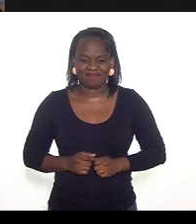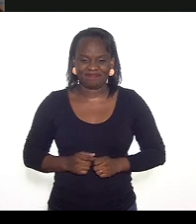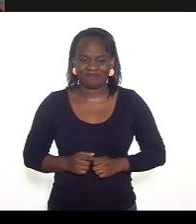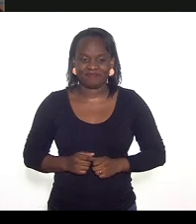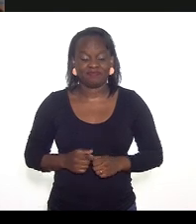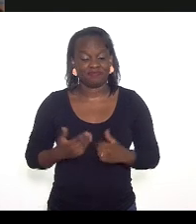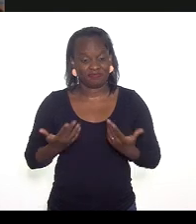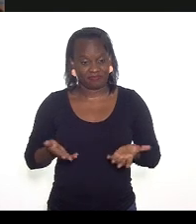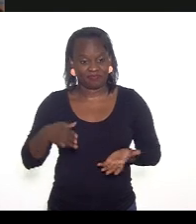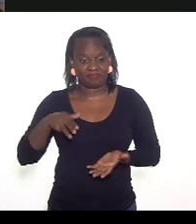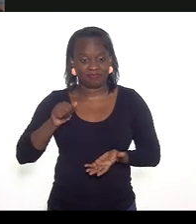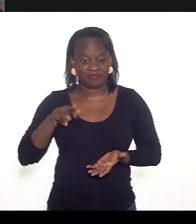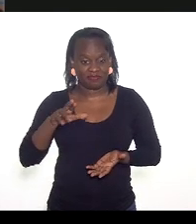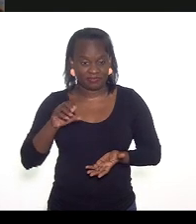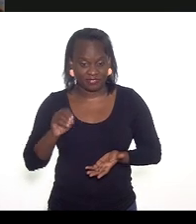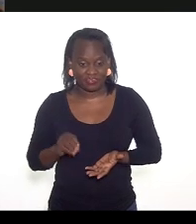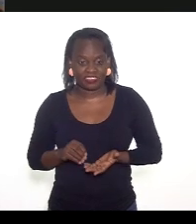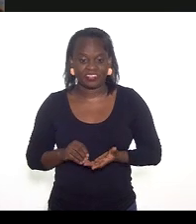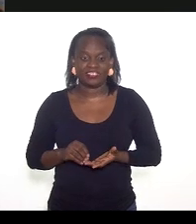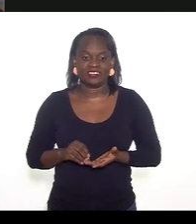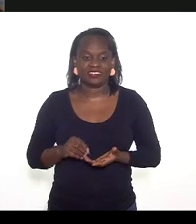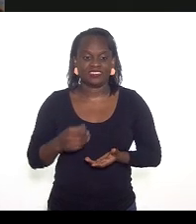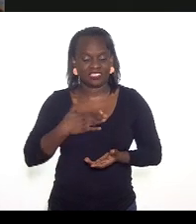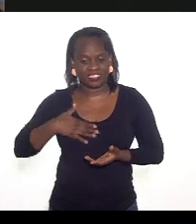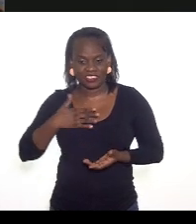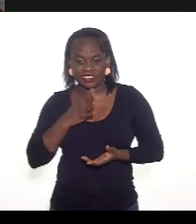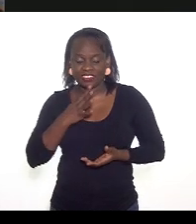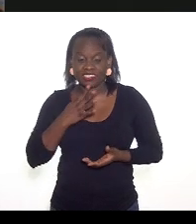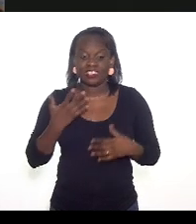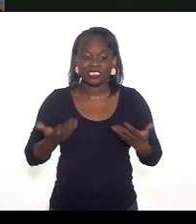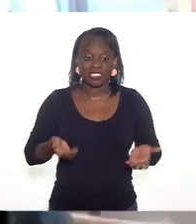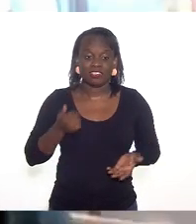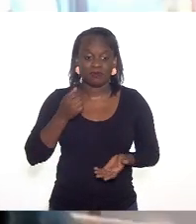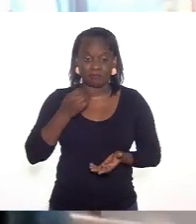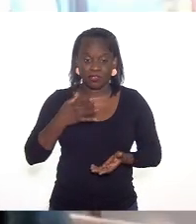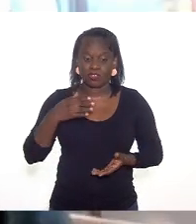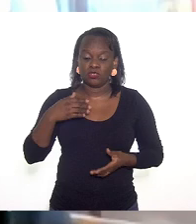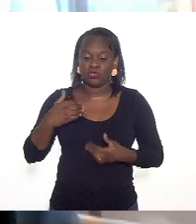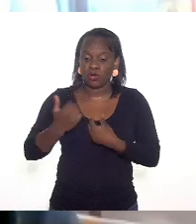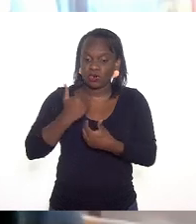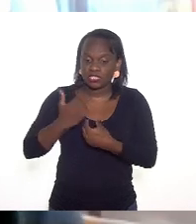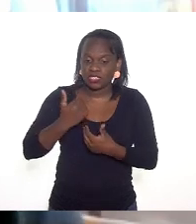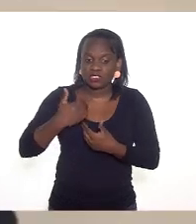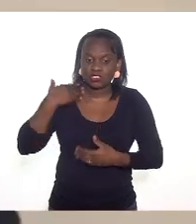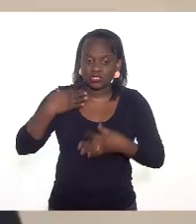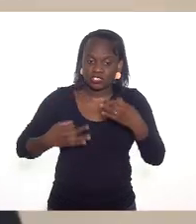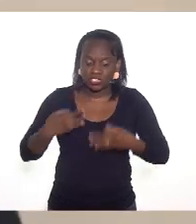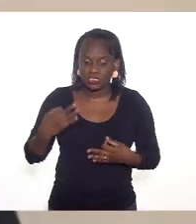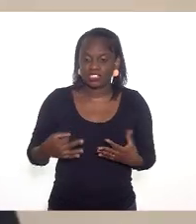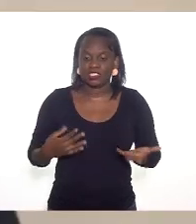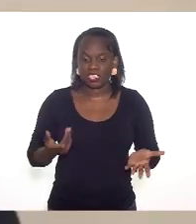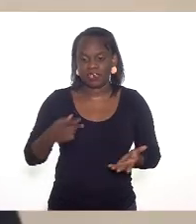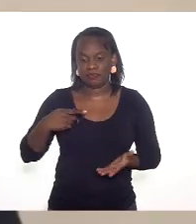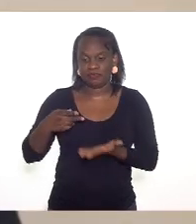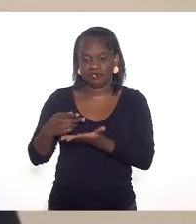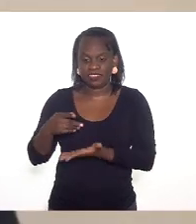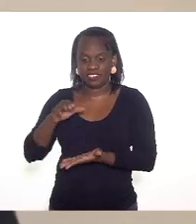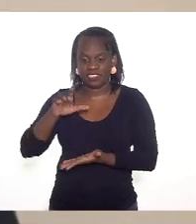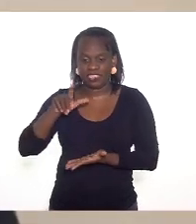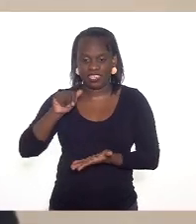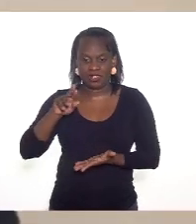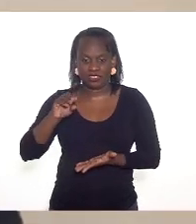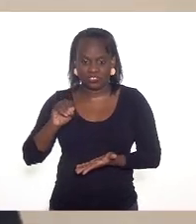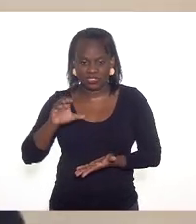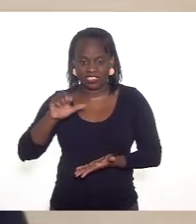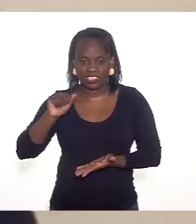Ô, Márcio, você sabe quem... Mãe, não tenho o prazer de conhecer. Para se aconselhar juridicamente, seu pupilo, Cláudio